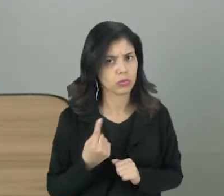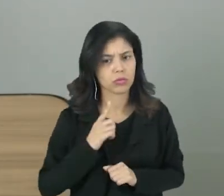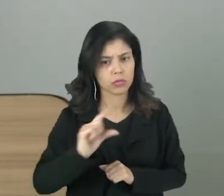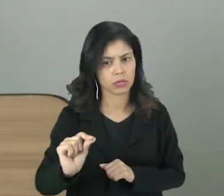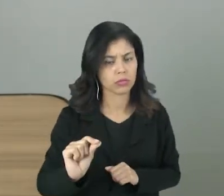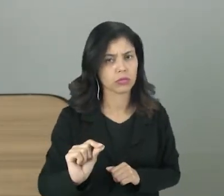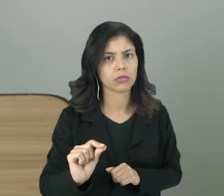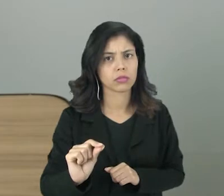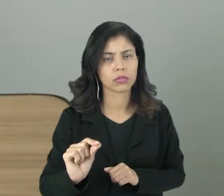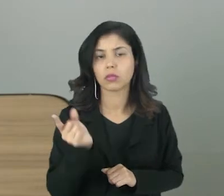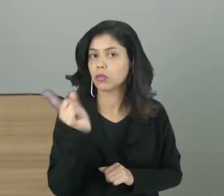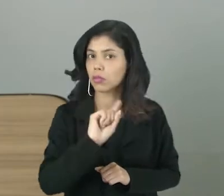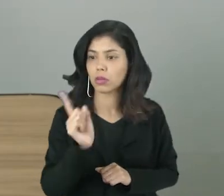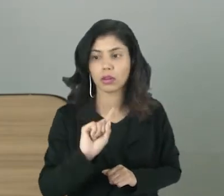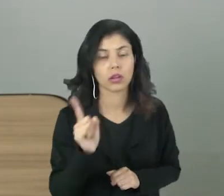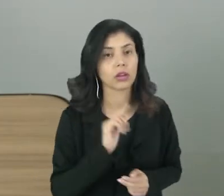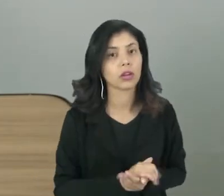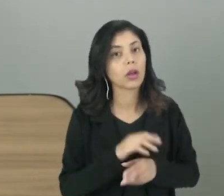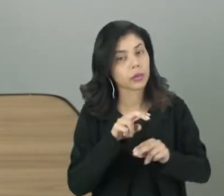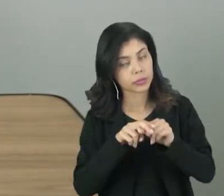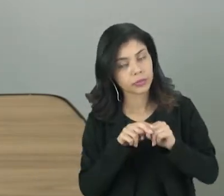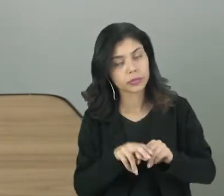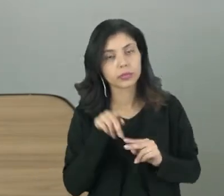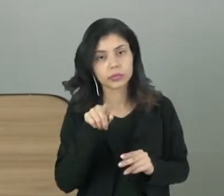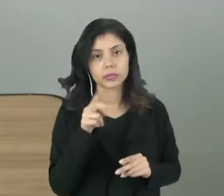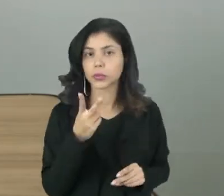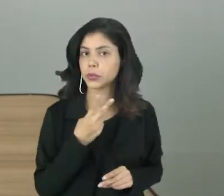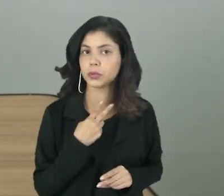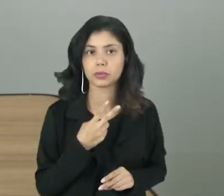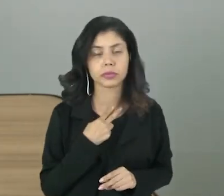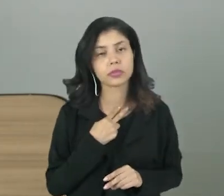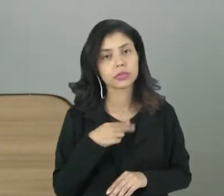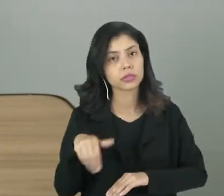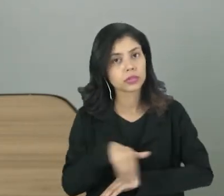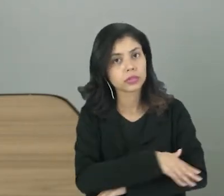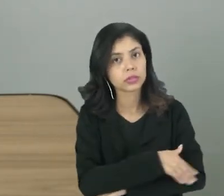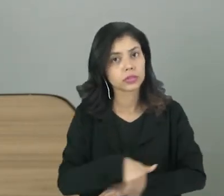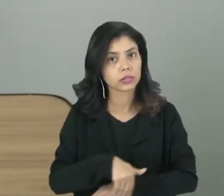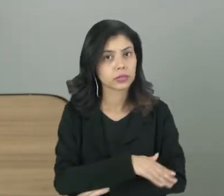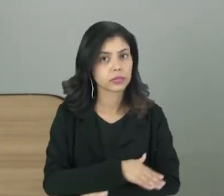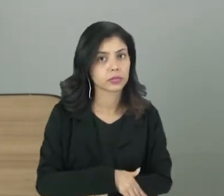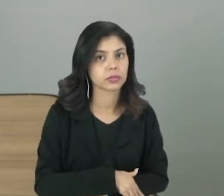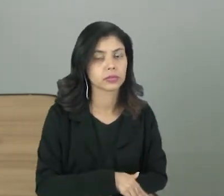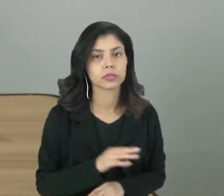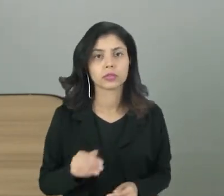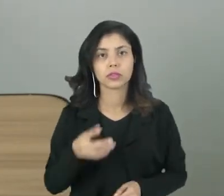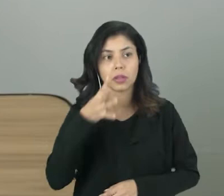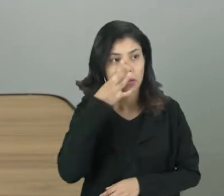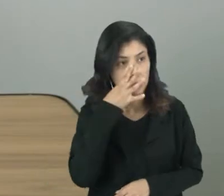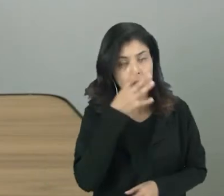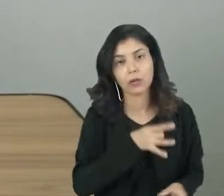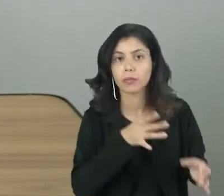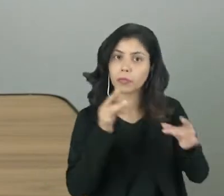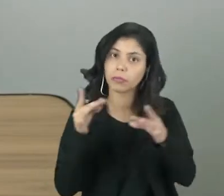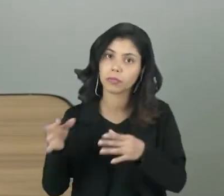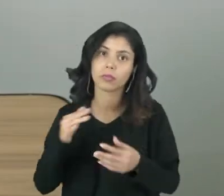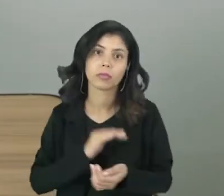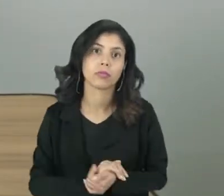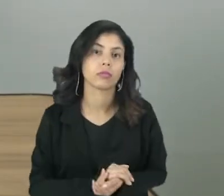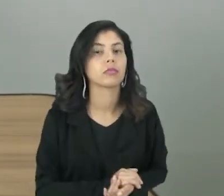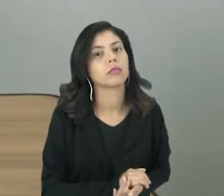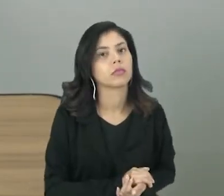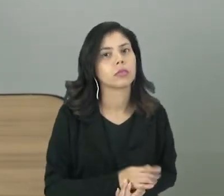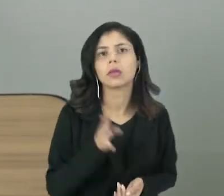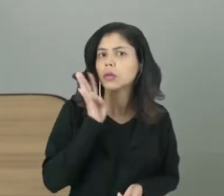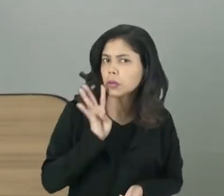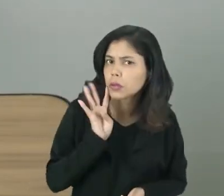por aí não é por isso que vocês não podem estar na rua não é ficar Vendendo as coisas na